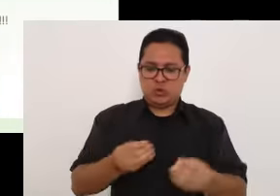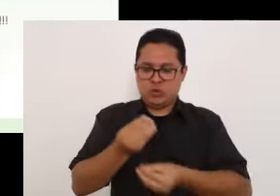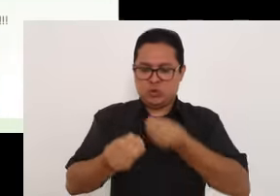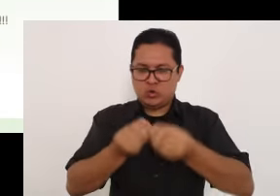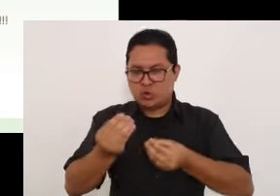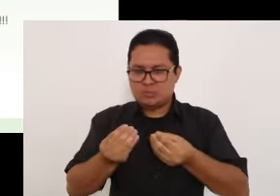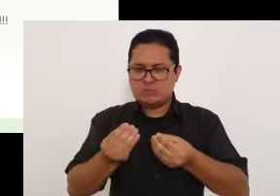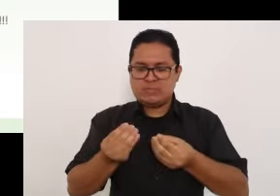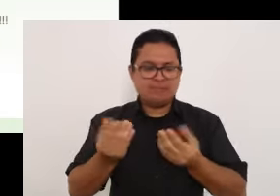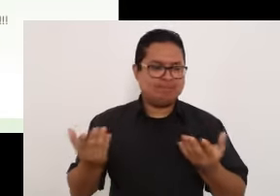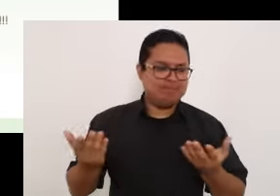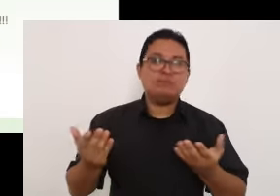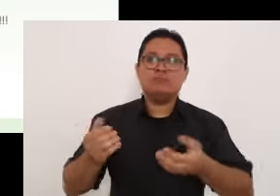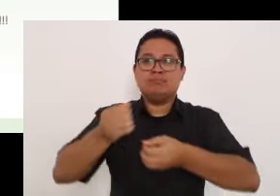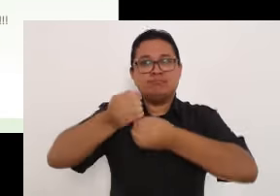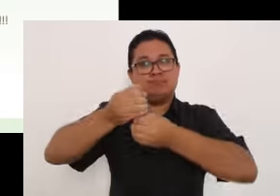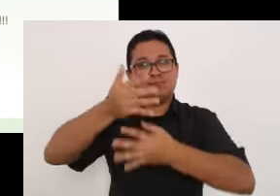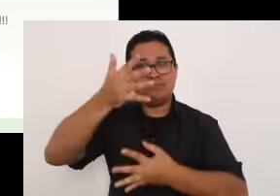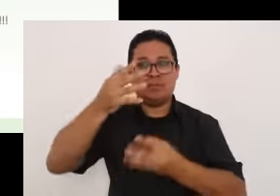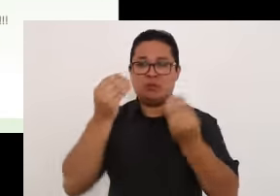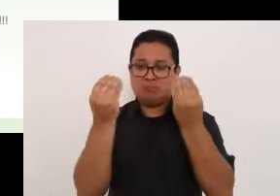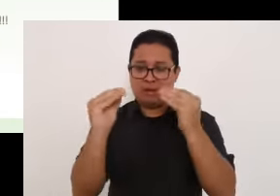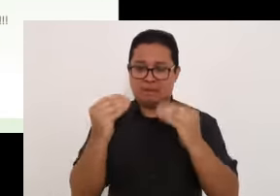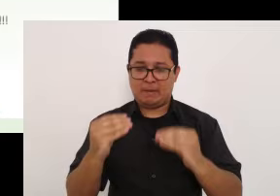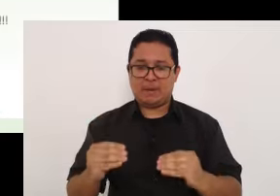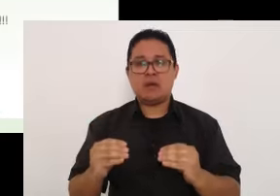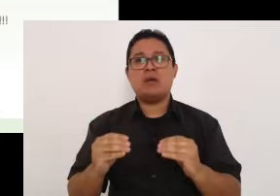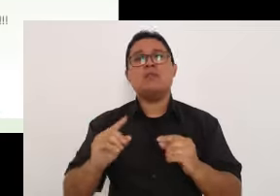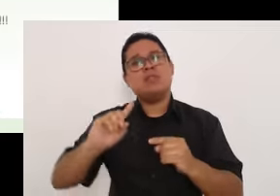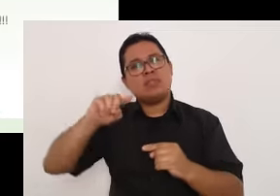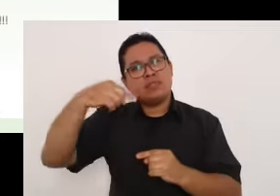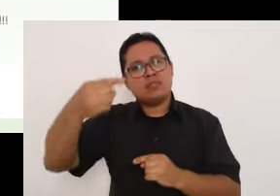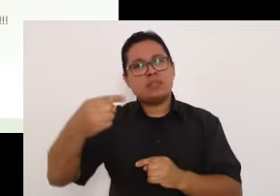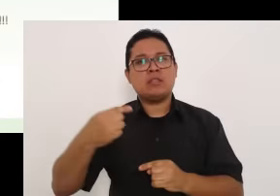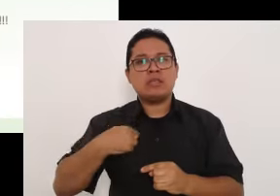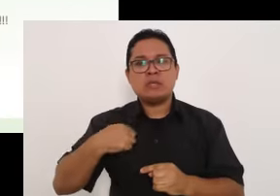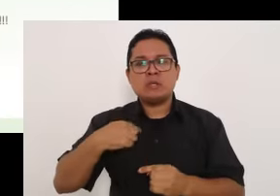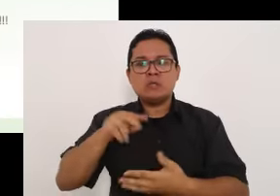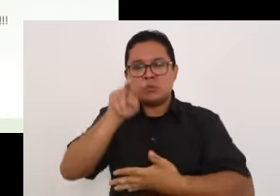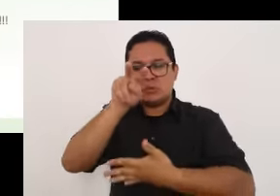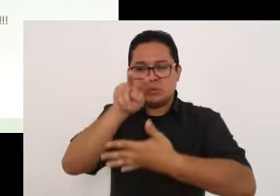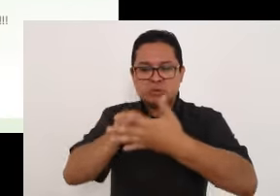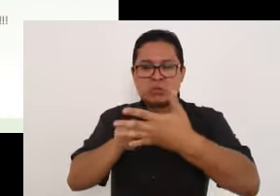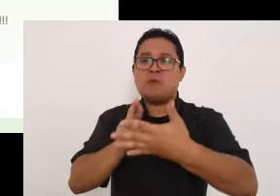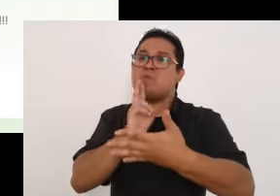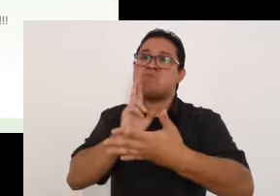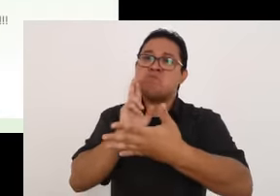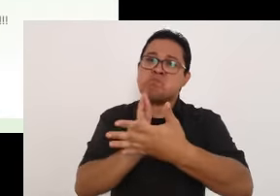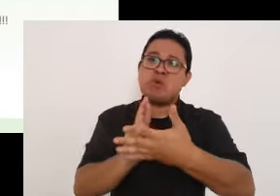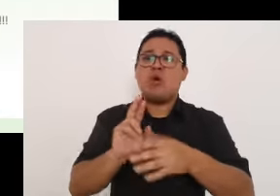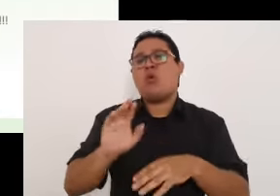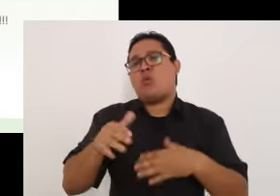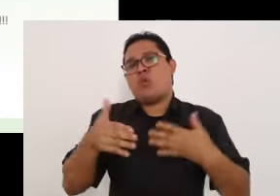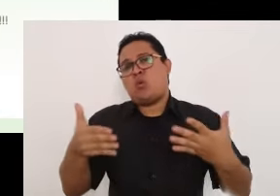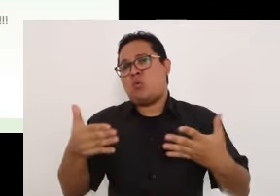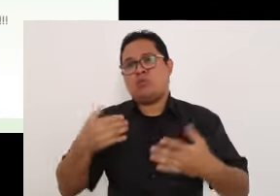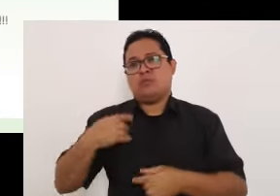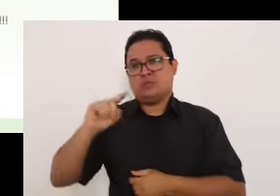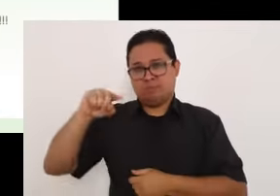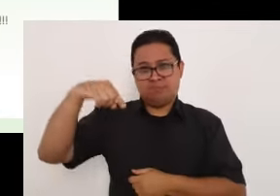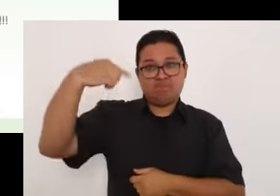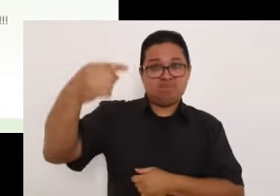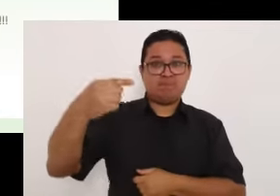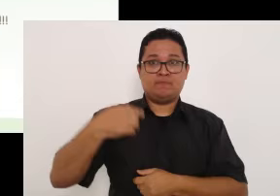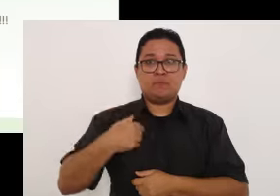aí a gente pode responder no próprio comentário, ou depois, quem sabe, fazer um vídeo compilando as dúvidas de